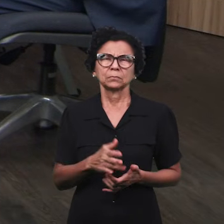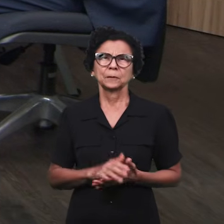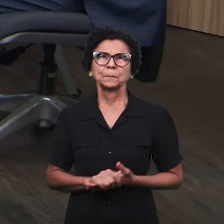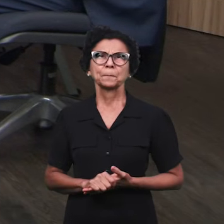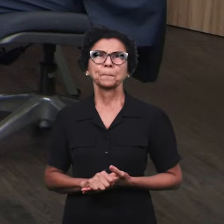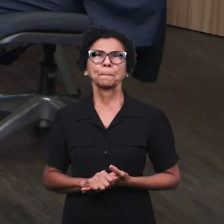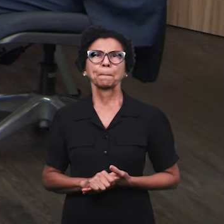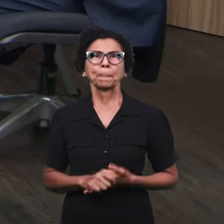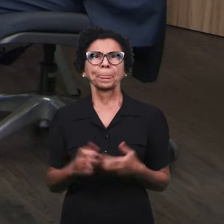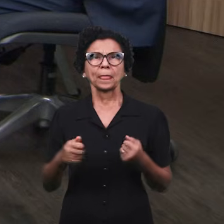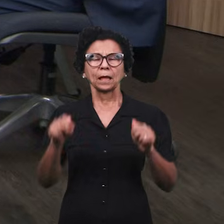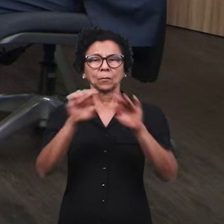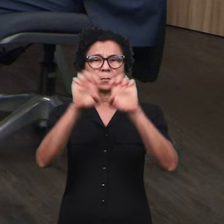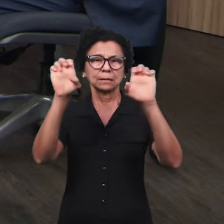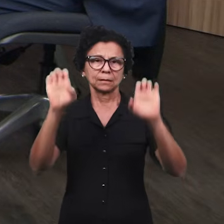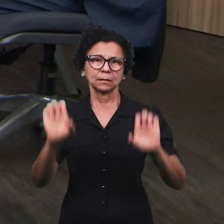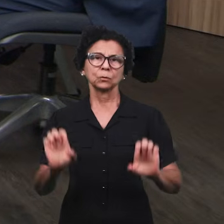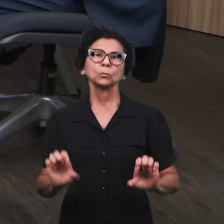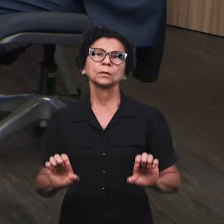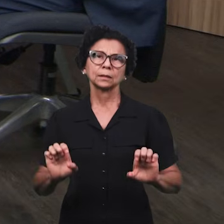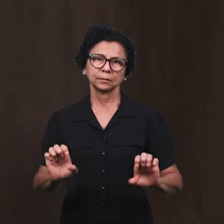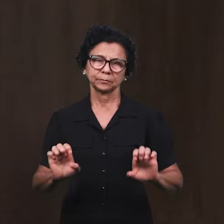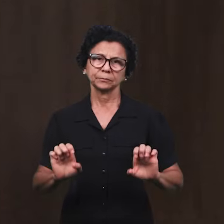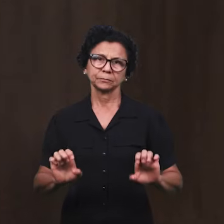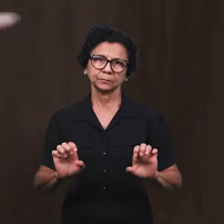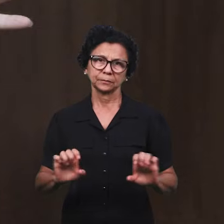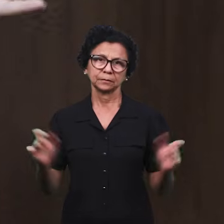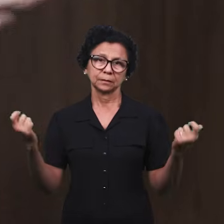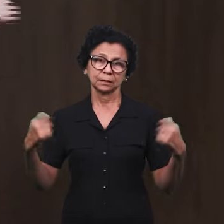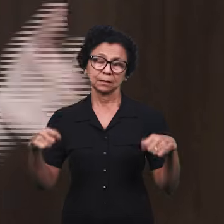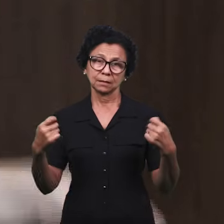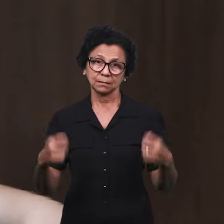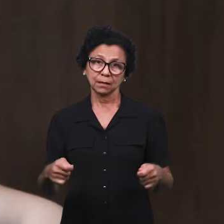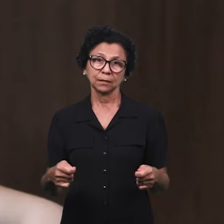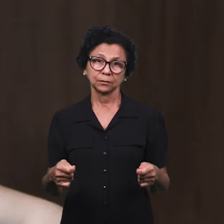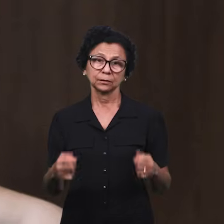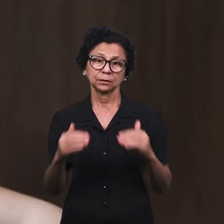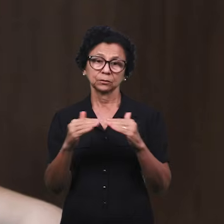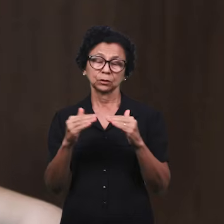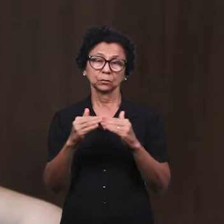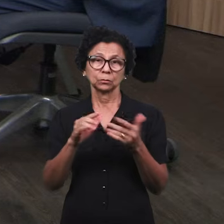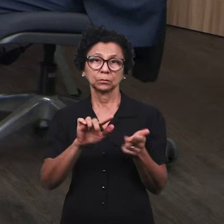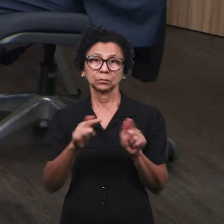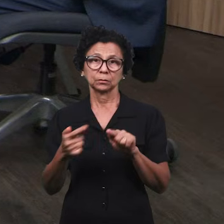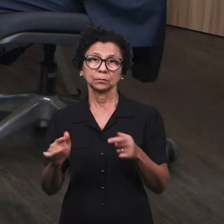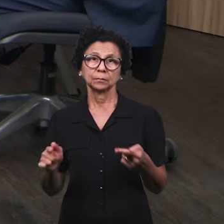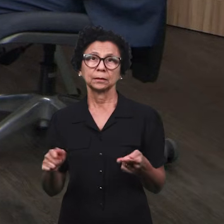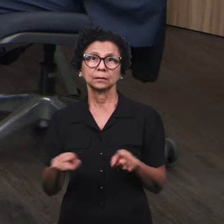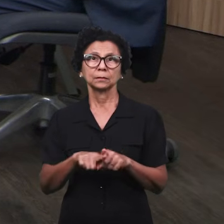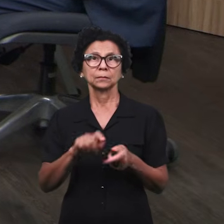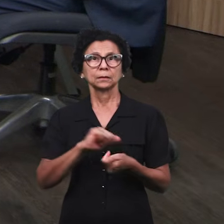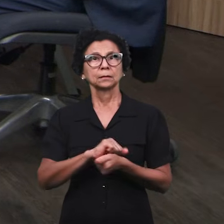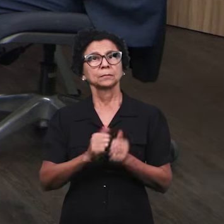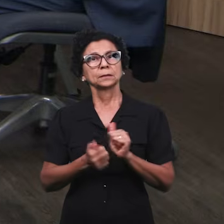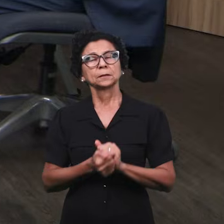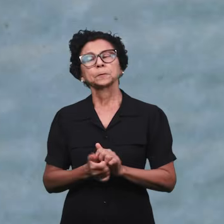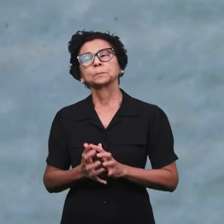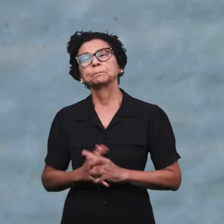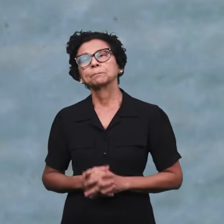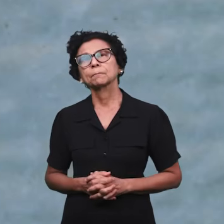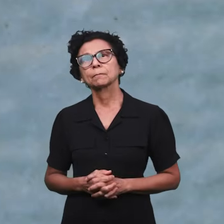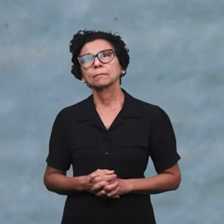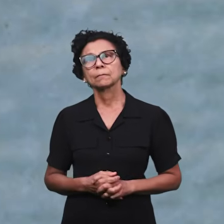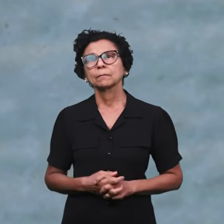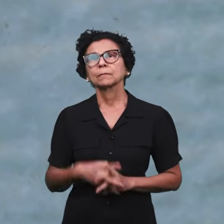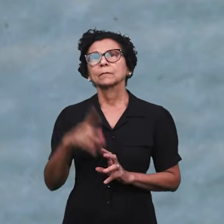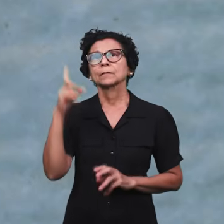essa estrutura que é necessário de acordo com a gramática e fazer essas adaptações. Fácil não é? Isso nos